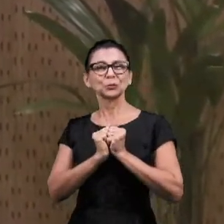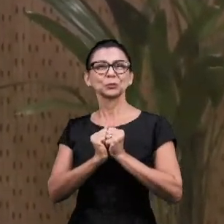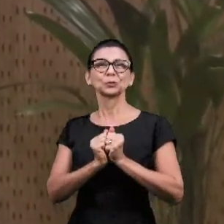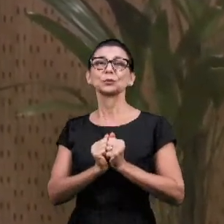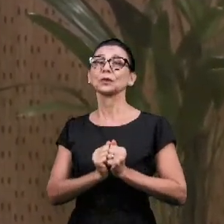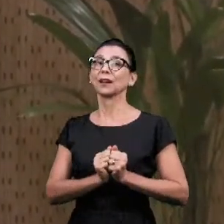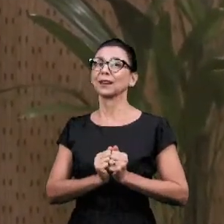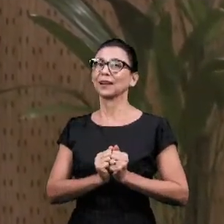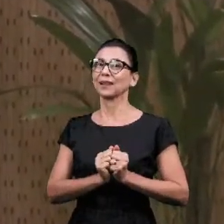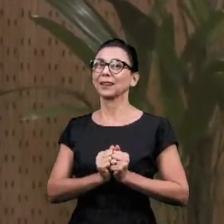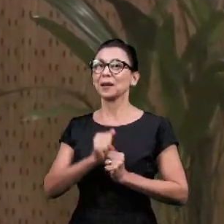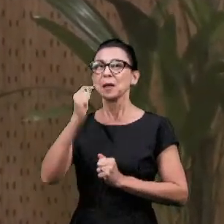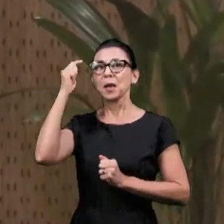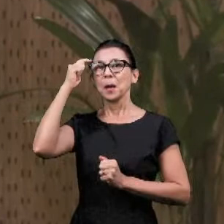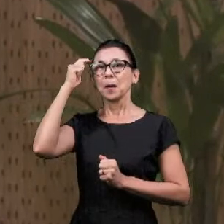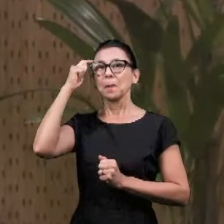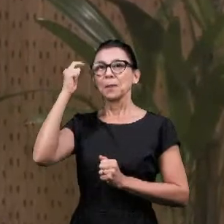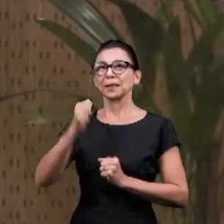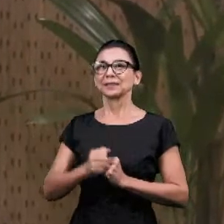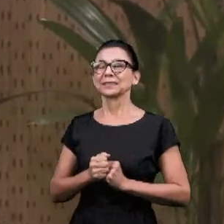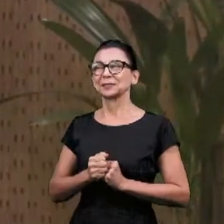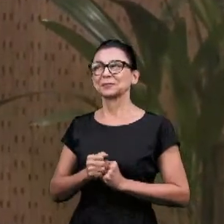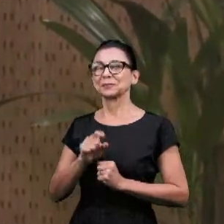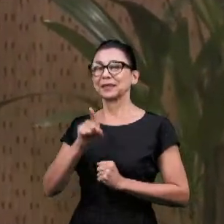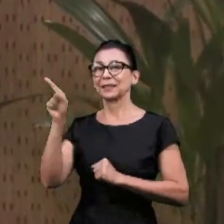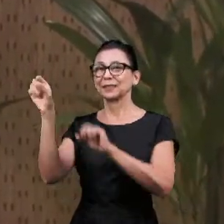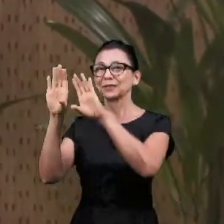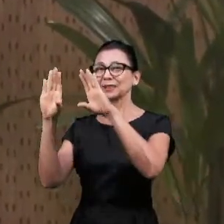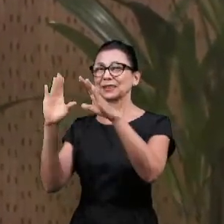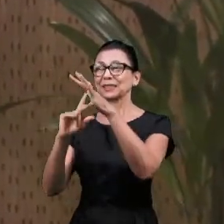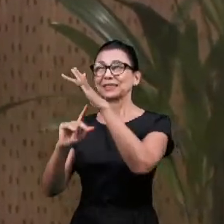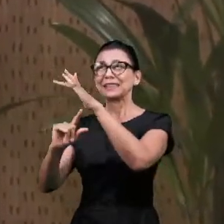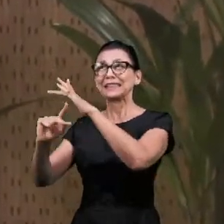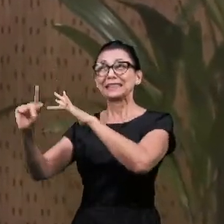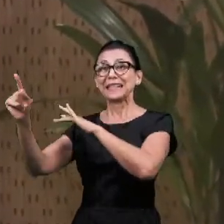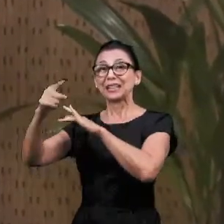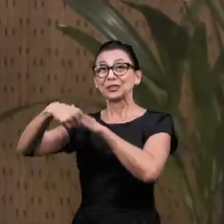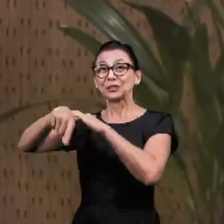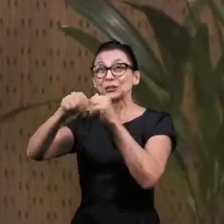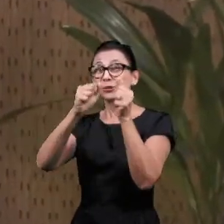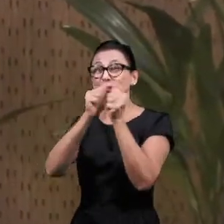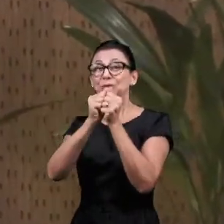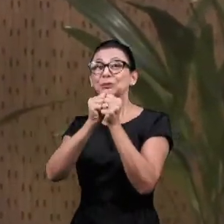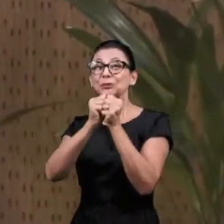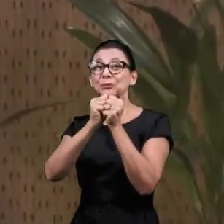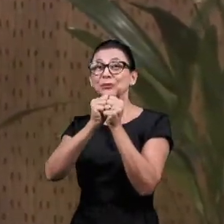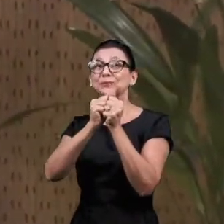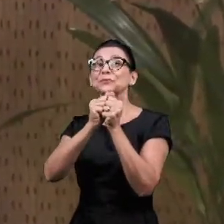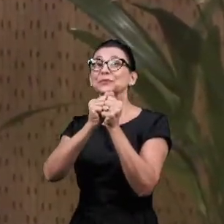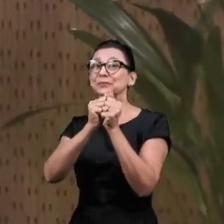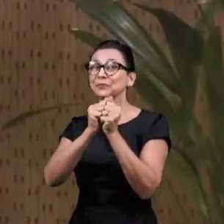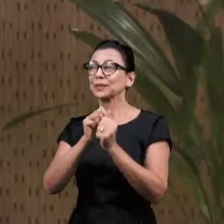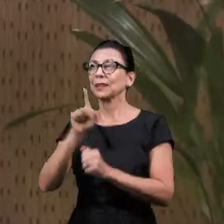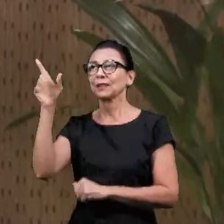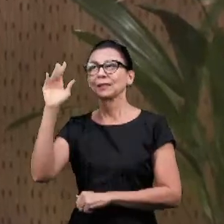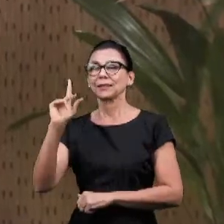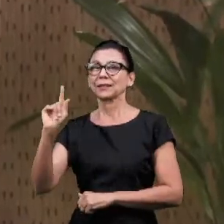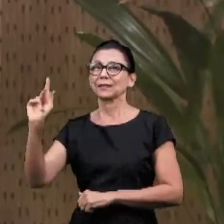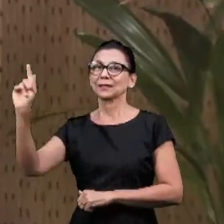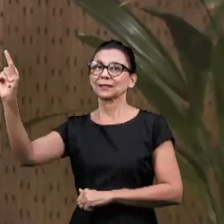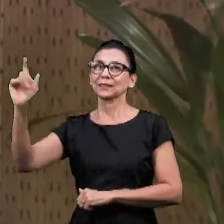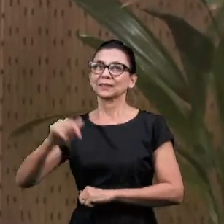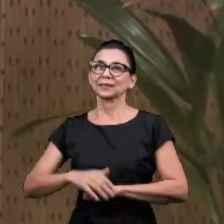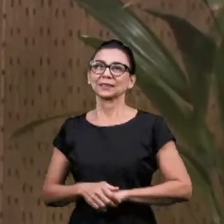ter isso a eternidade inteira. Vamos passar juntos a eternidade inteira. Com um detalhe. Lá na eternidade nós não vamos